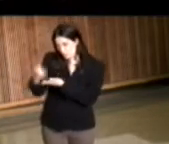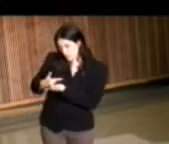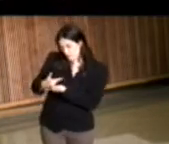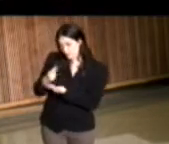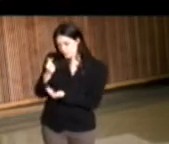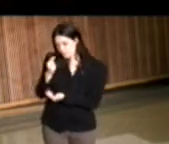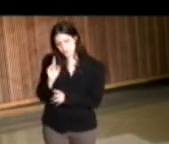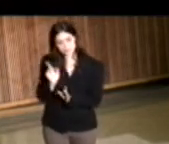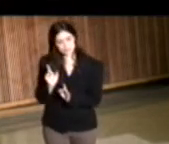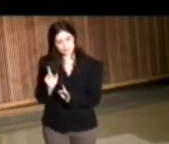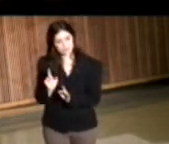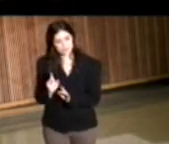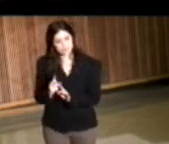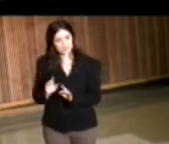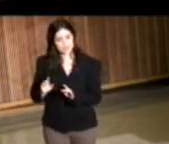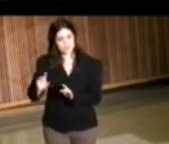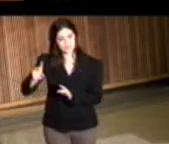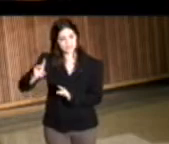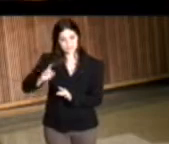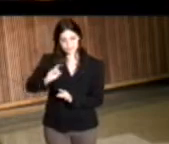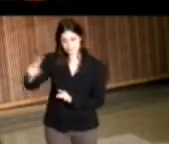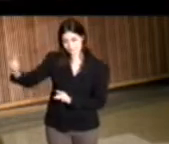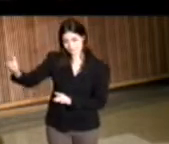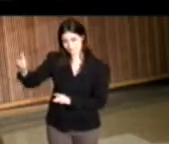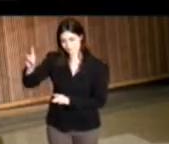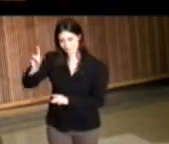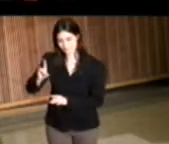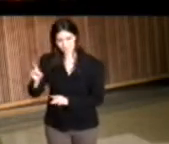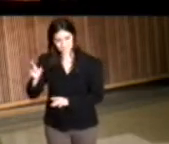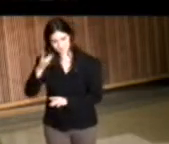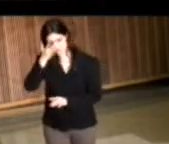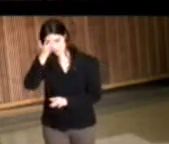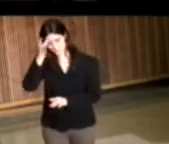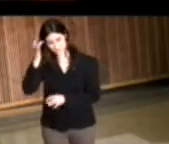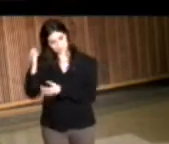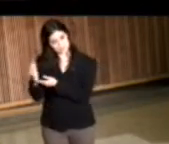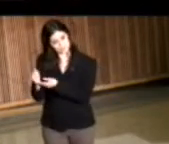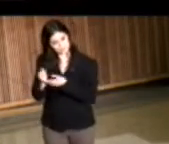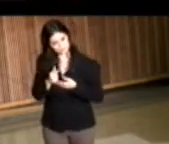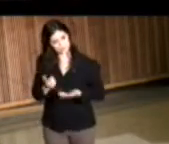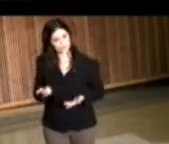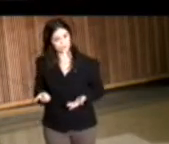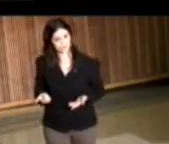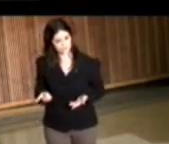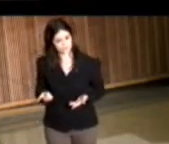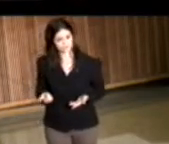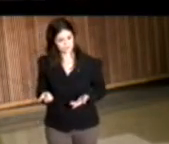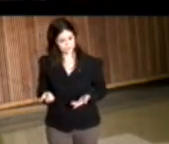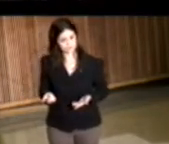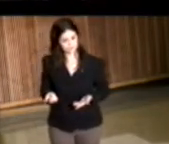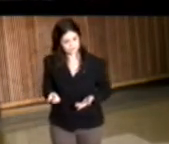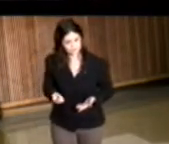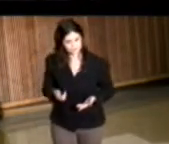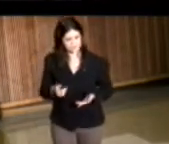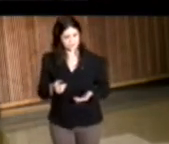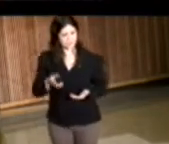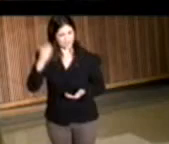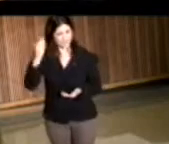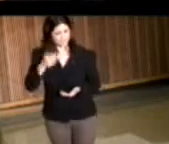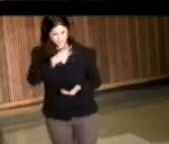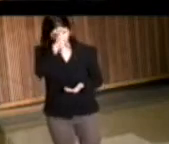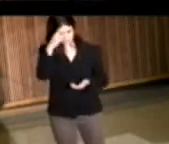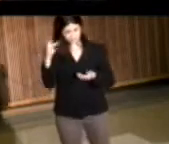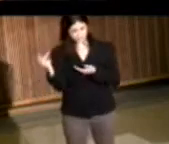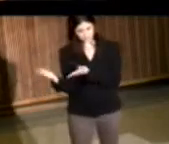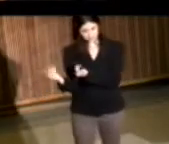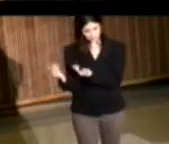meu lado. E olha, eu devo ter dado muito trabalho, porque o problema demorou para resolver, especialmente na minha adolescência, quando os